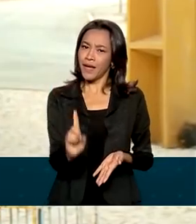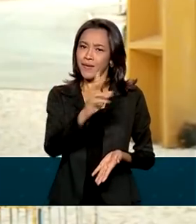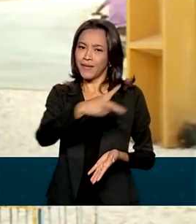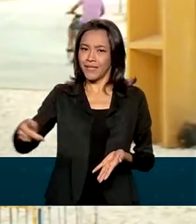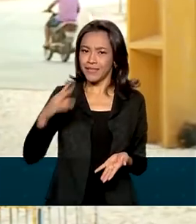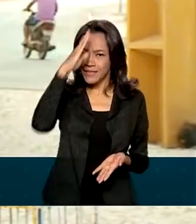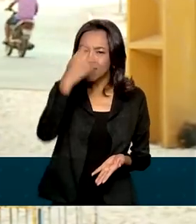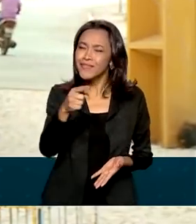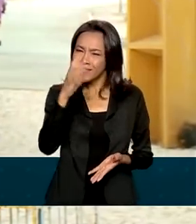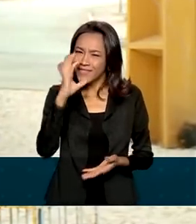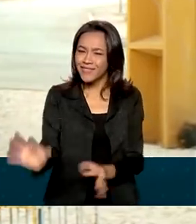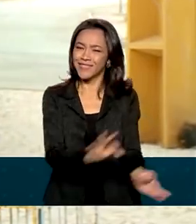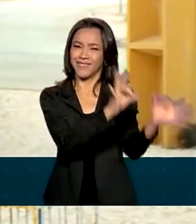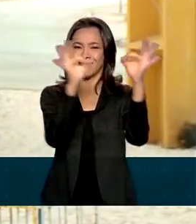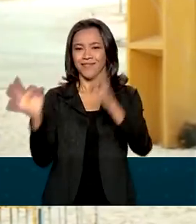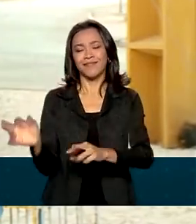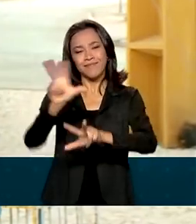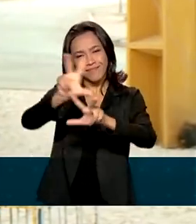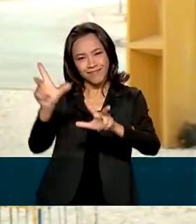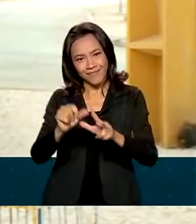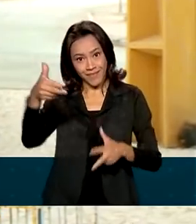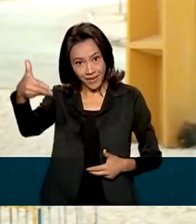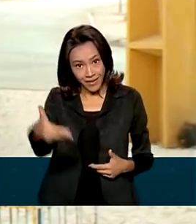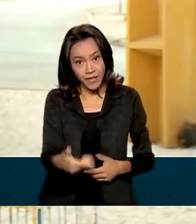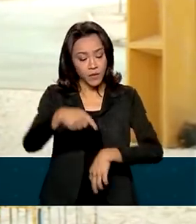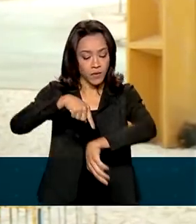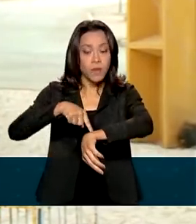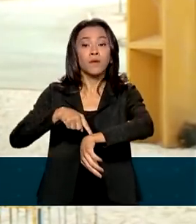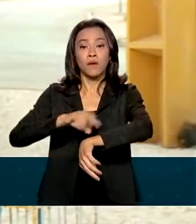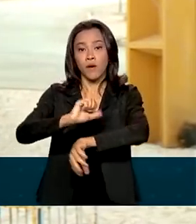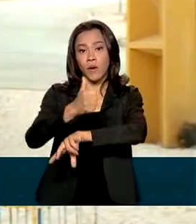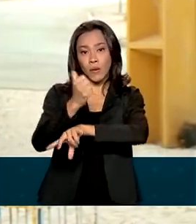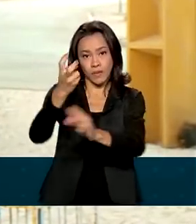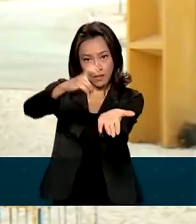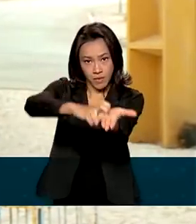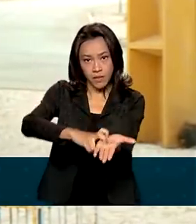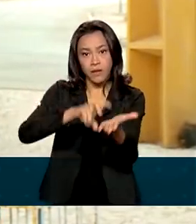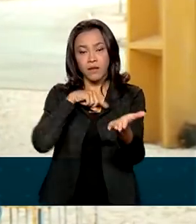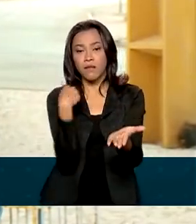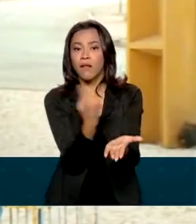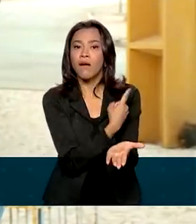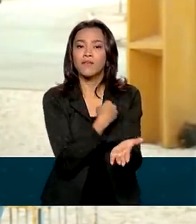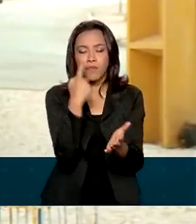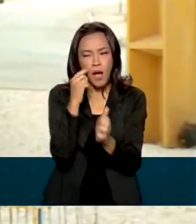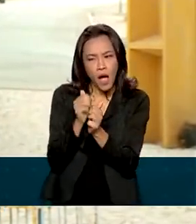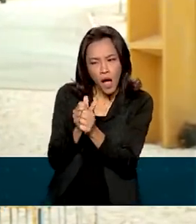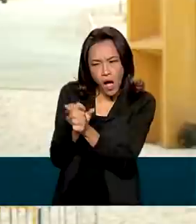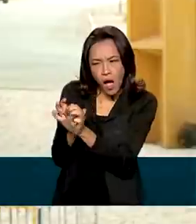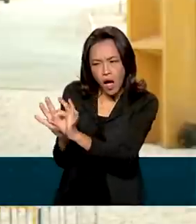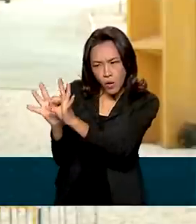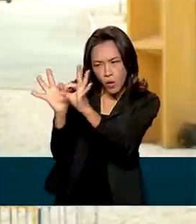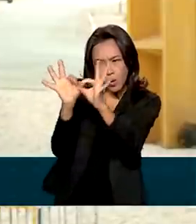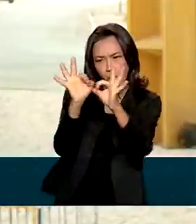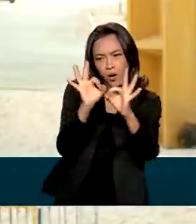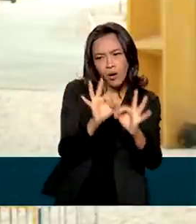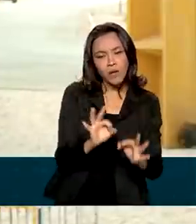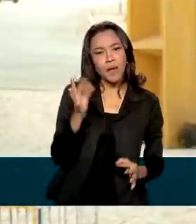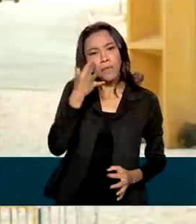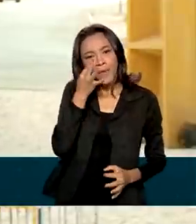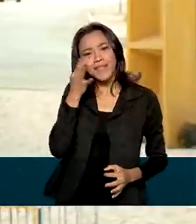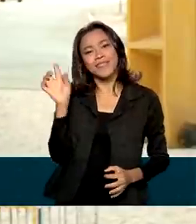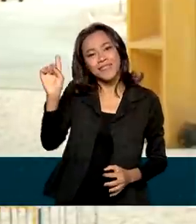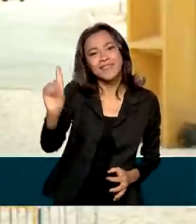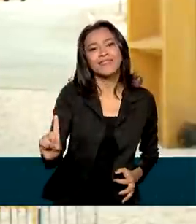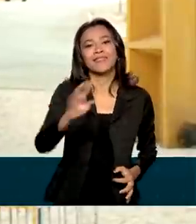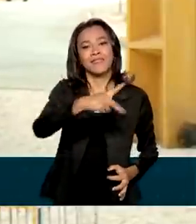a transmissão ao vivo pela TV Brasil a parte das 11 horas da manhã nós vamos estar lá acompanhando ao vivo a presença do